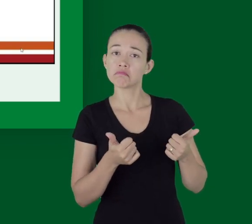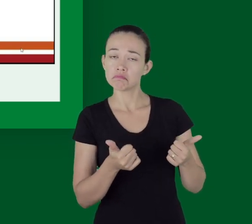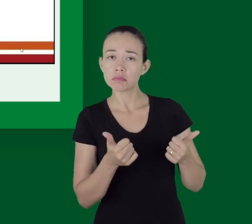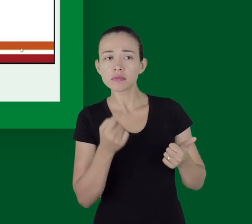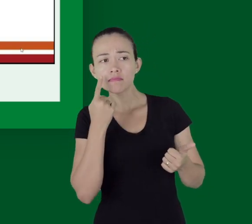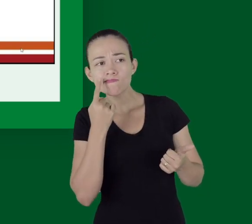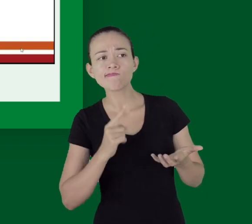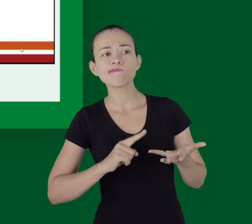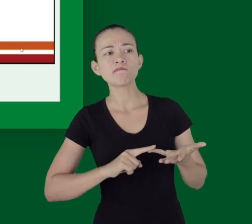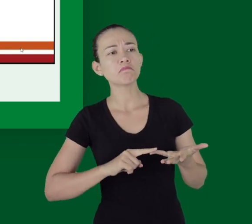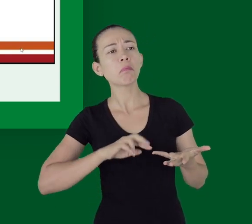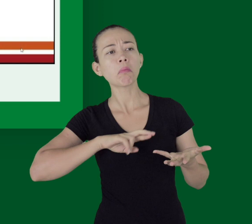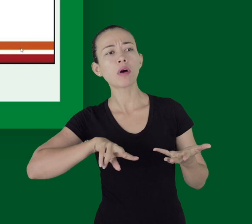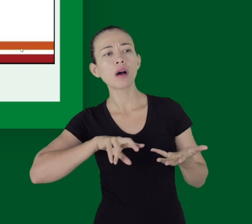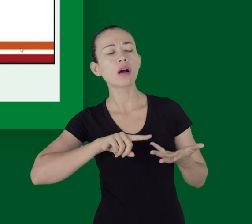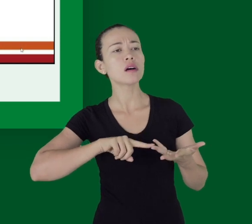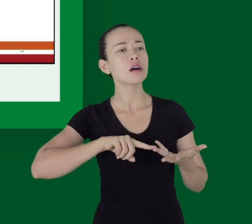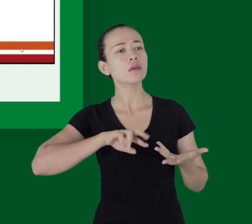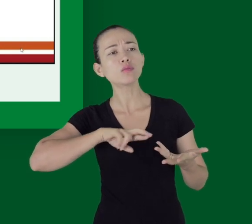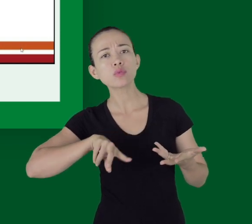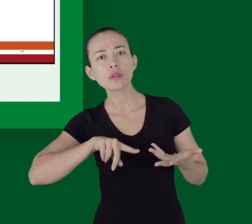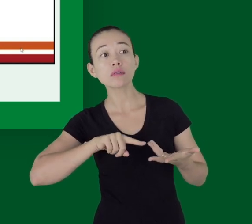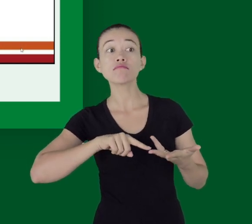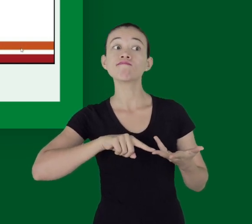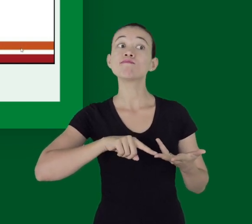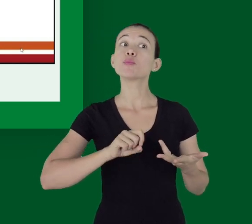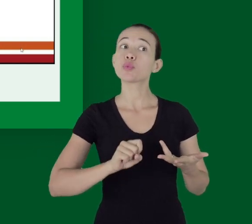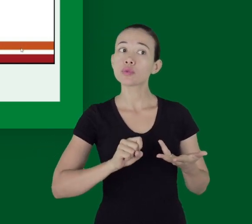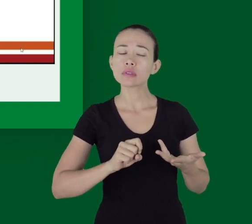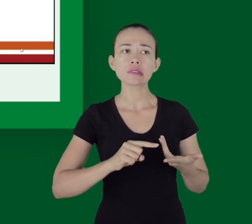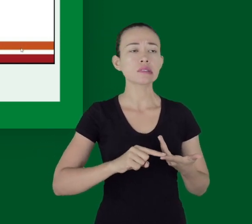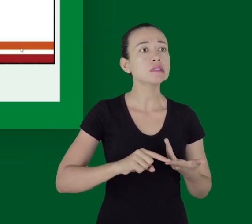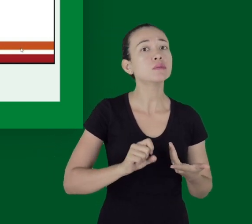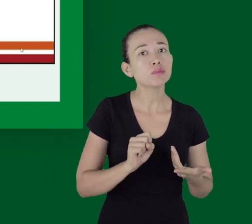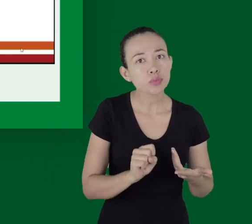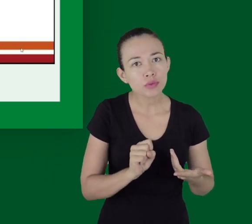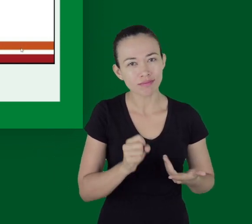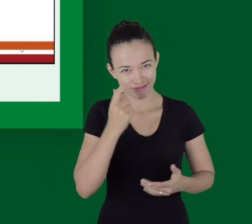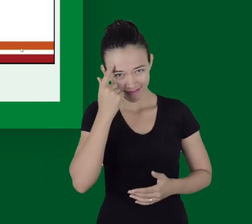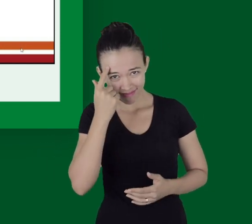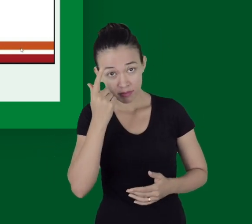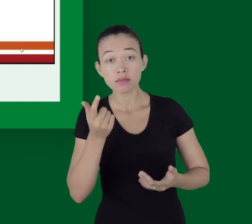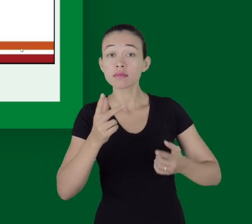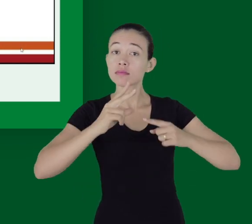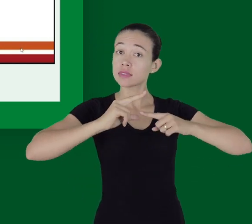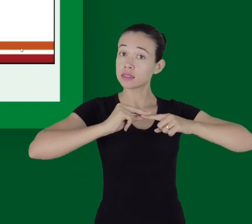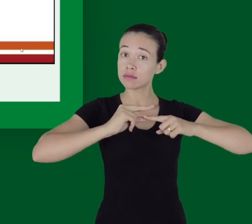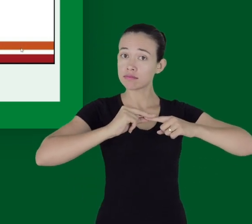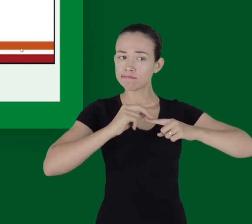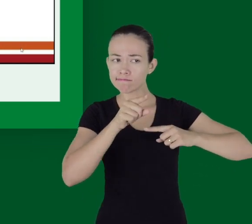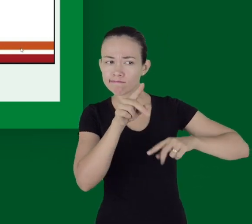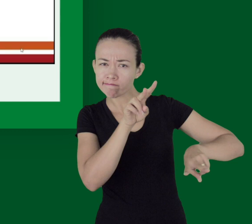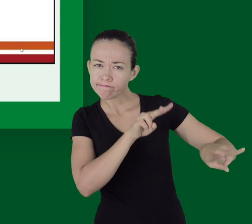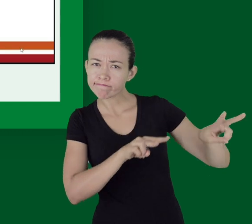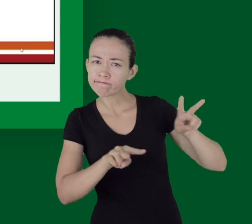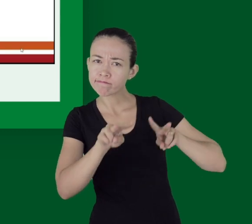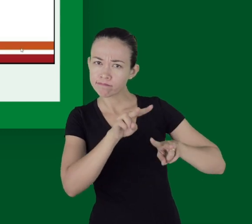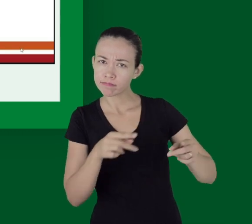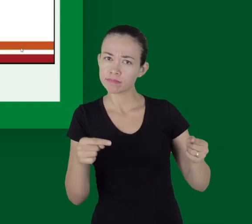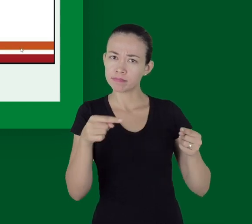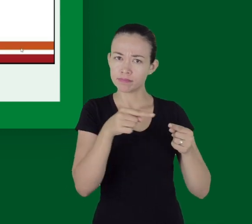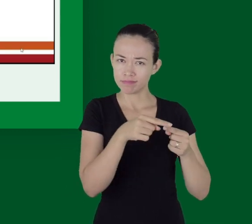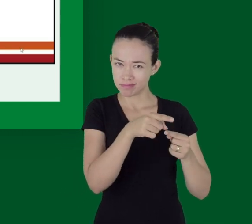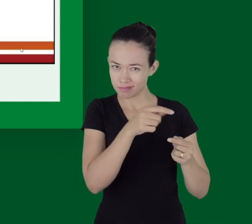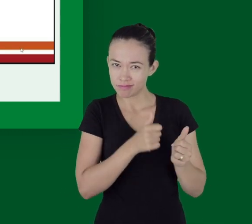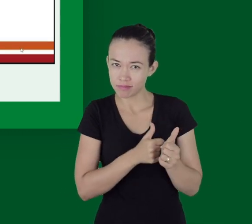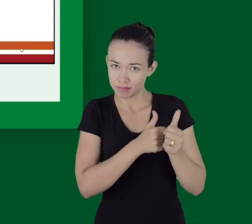fazer você descartar algumas coisas e pensar em outras. Então, a saturação, né, que faz parte da monitorização ali inicial do paciente,